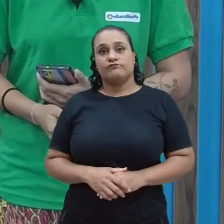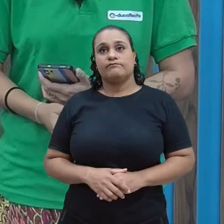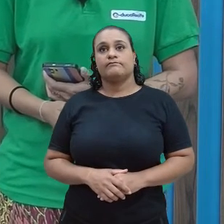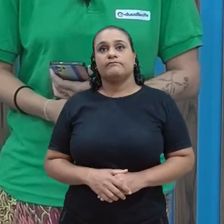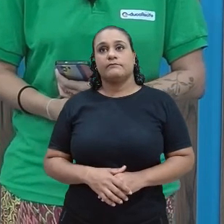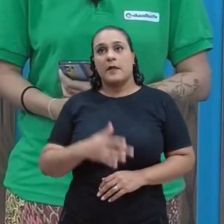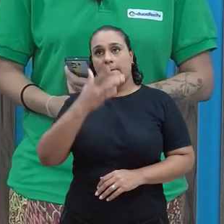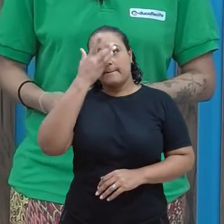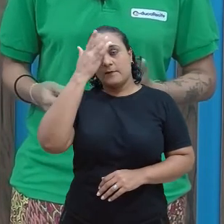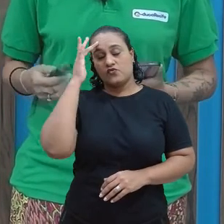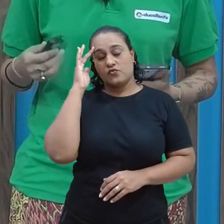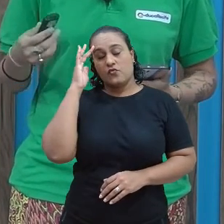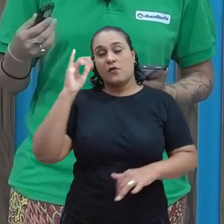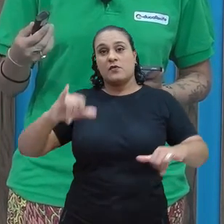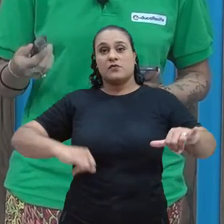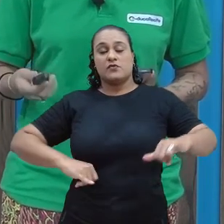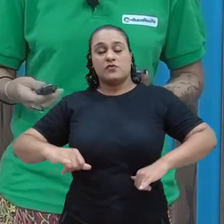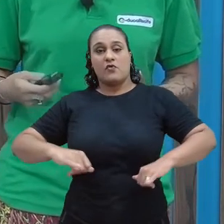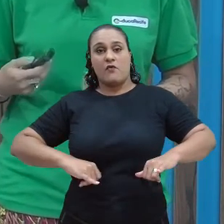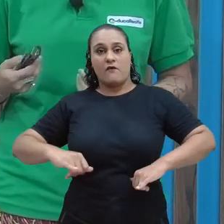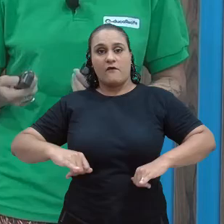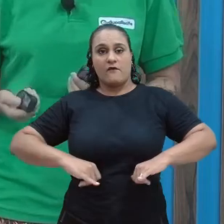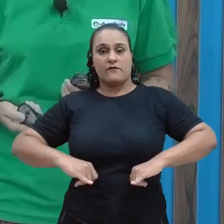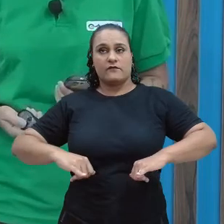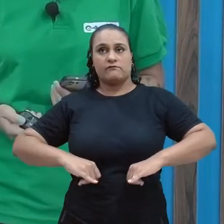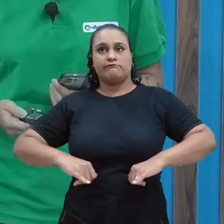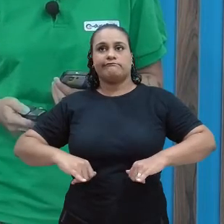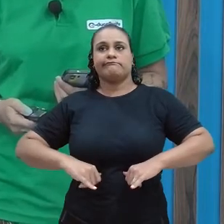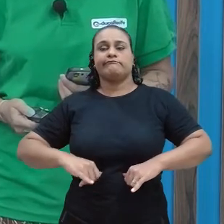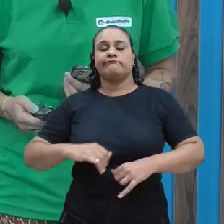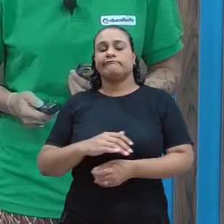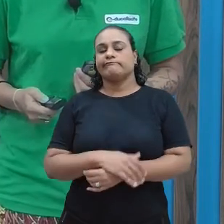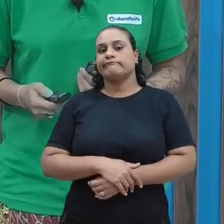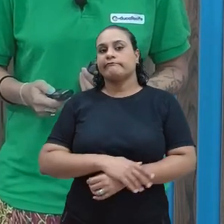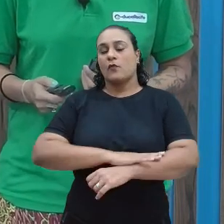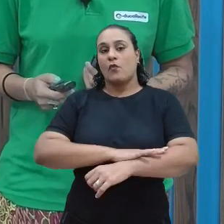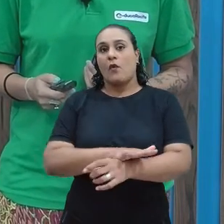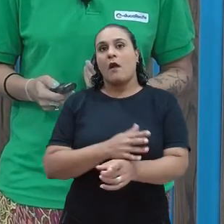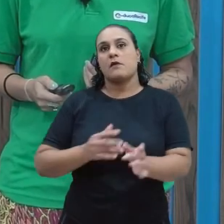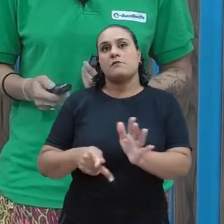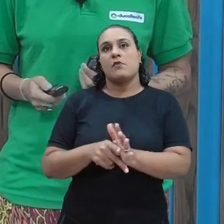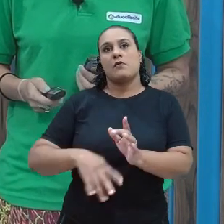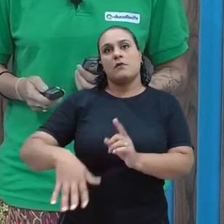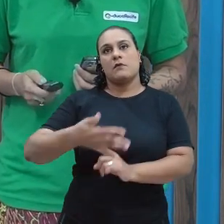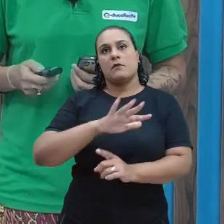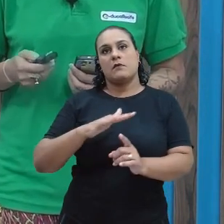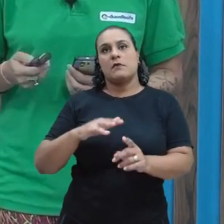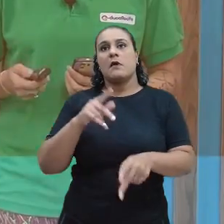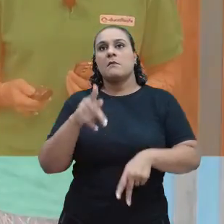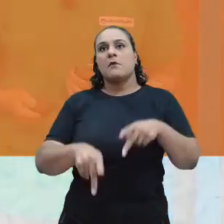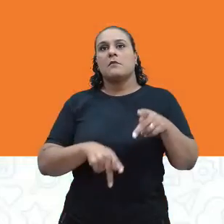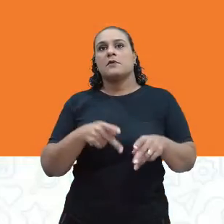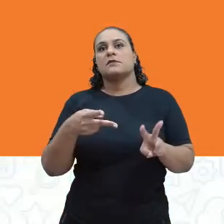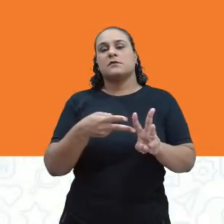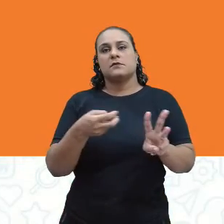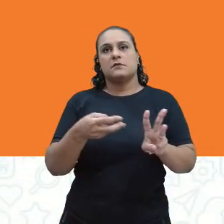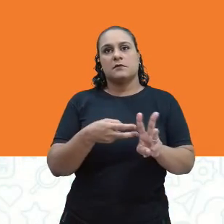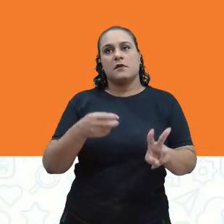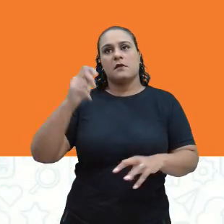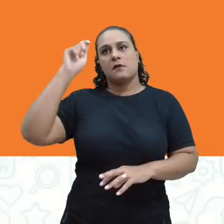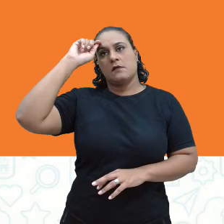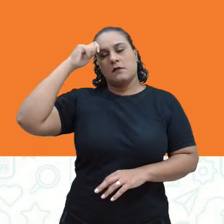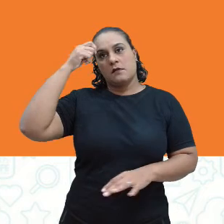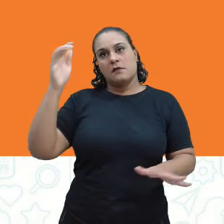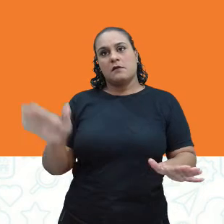ambiental, certo? É a população pobre e negra, certo? Que a gente já viu isso. Indígenas